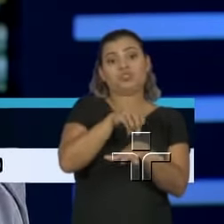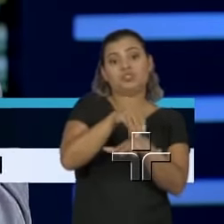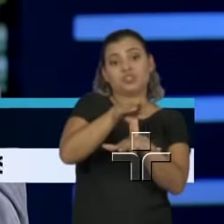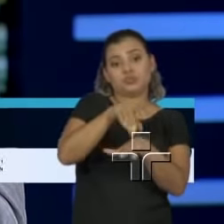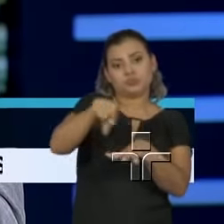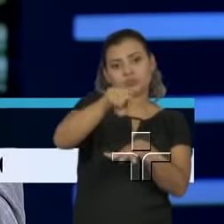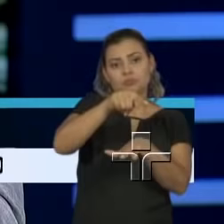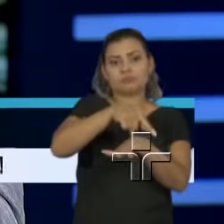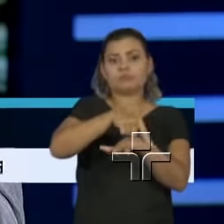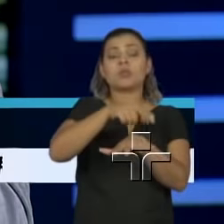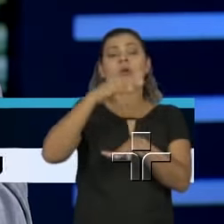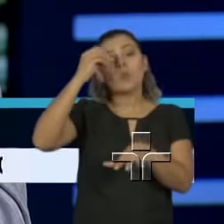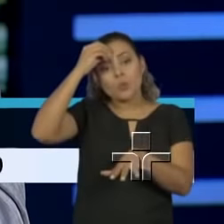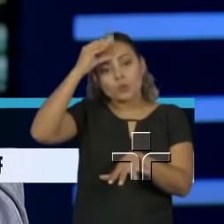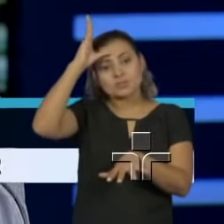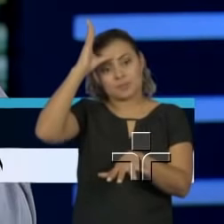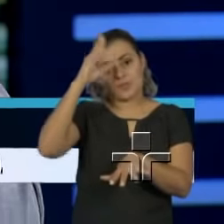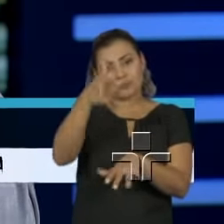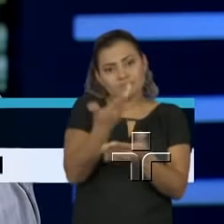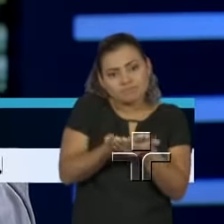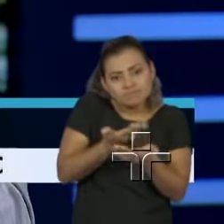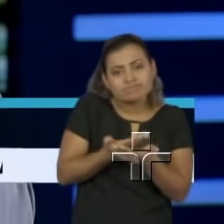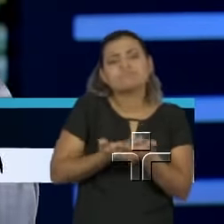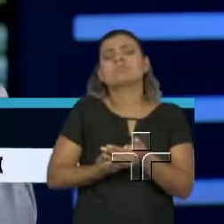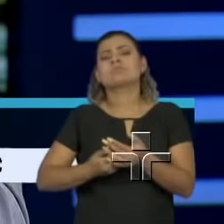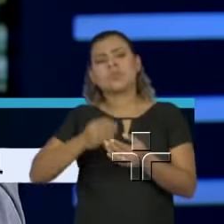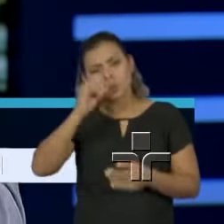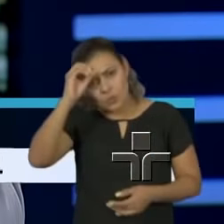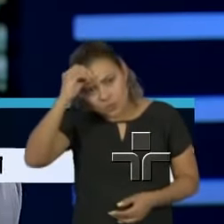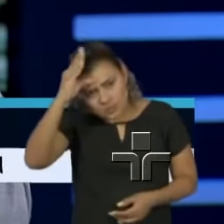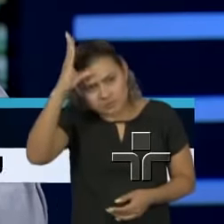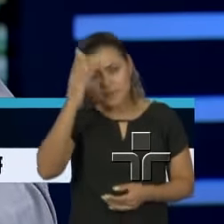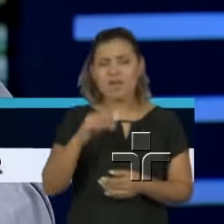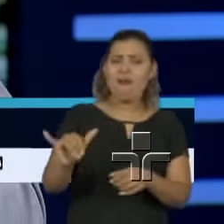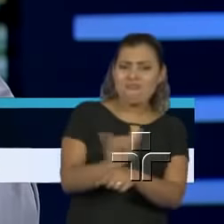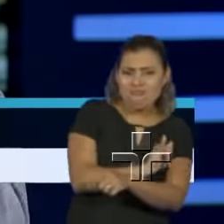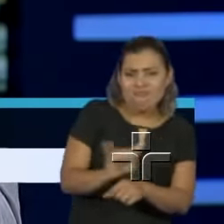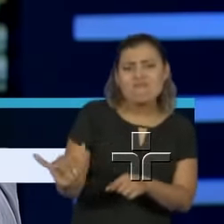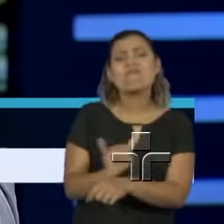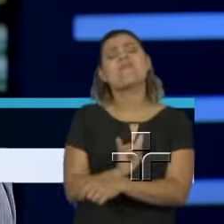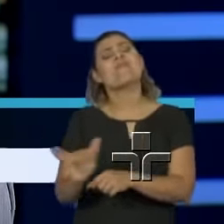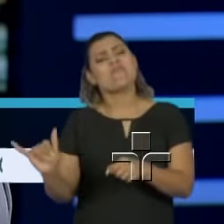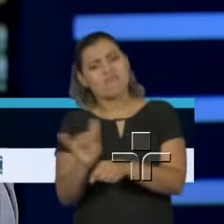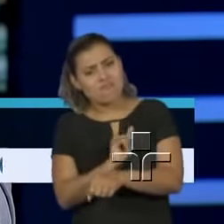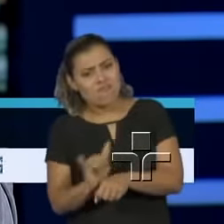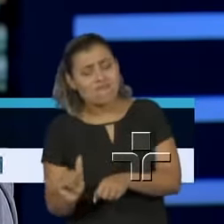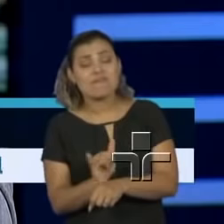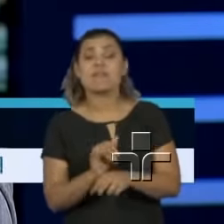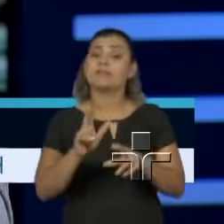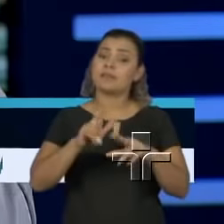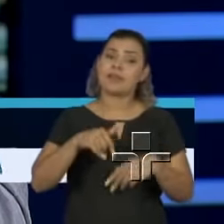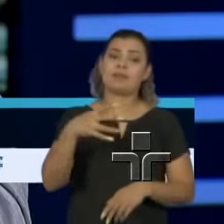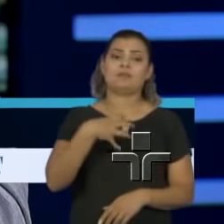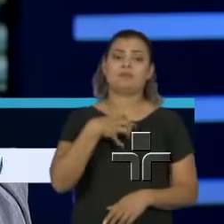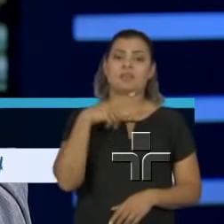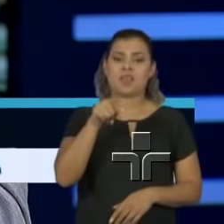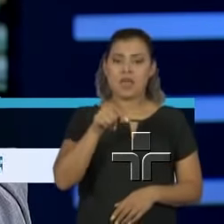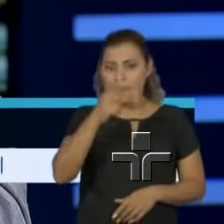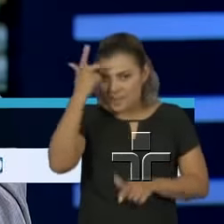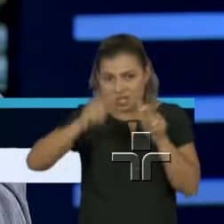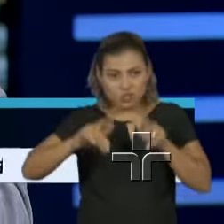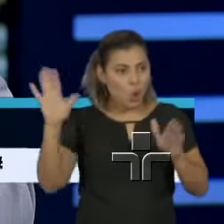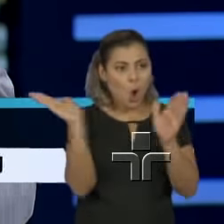seja, conhecimento. Né? O conhecimento com crescimento, sem crescimento, com dificuldade, sem dificuldade, é alguma coisa que ninguém toma de